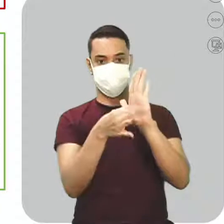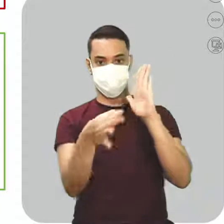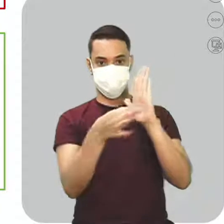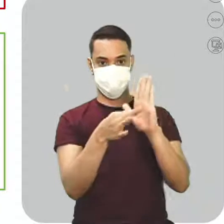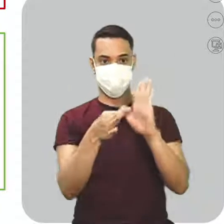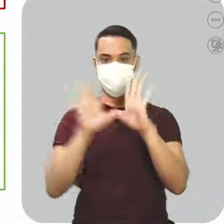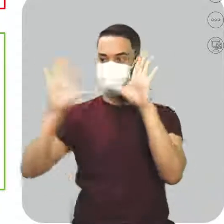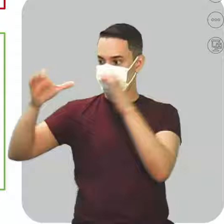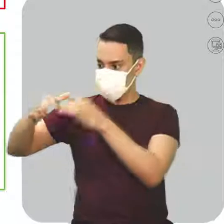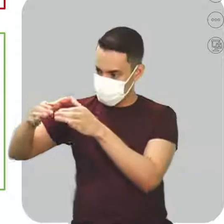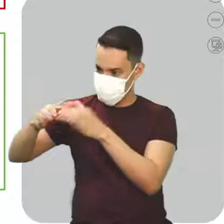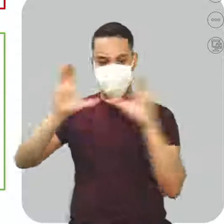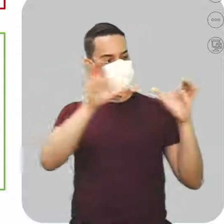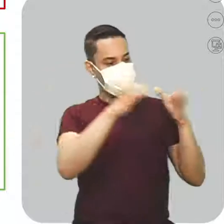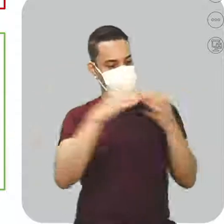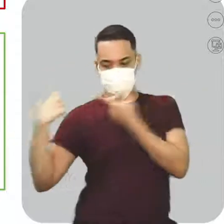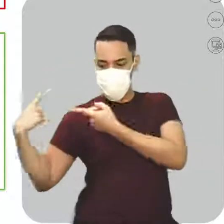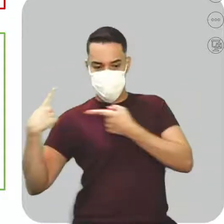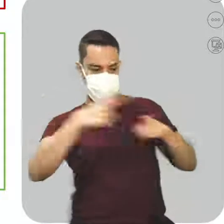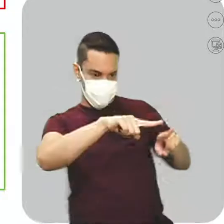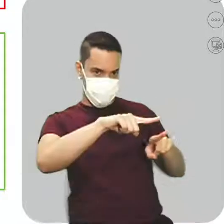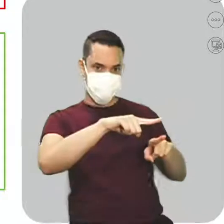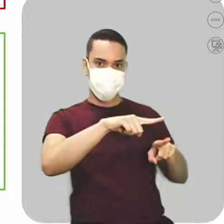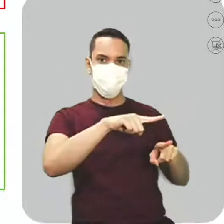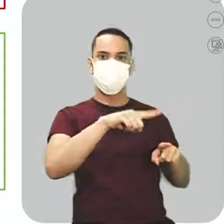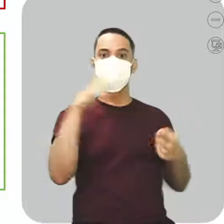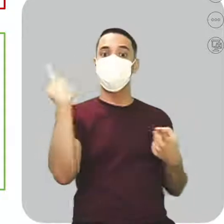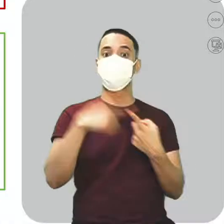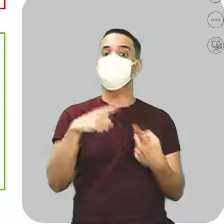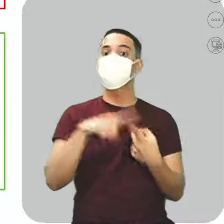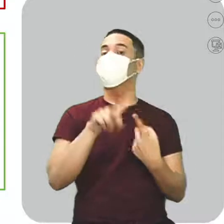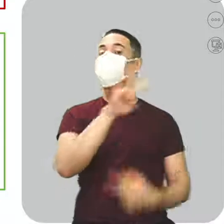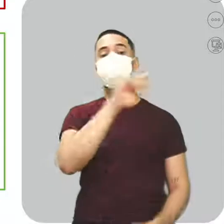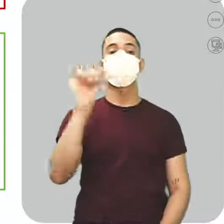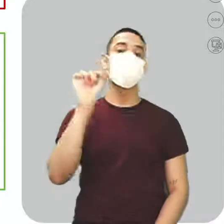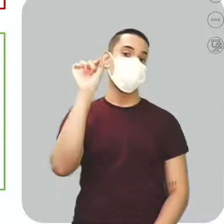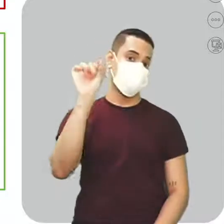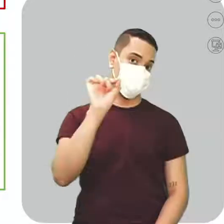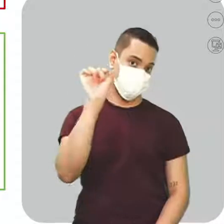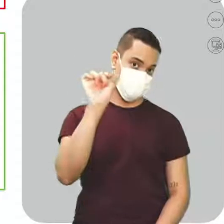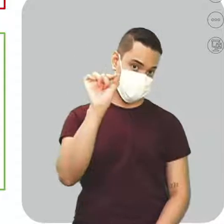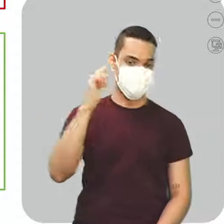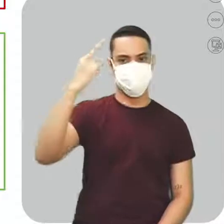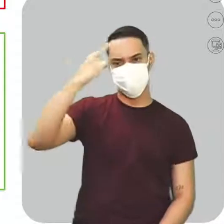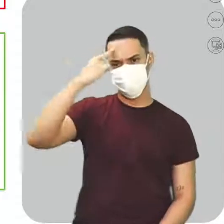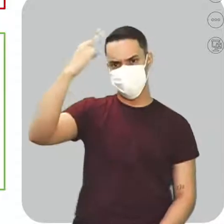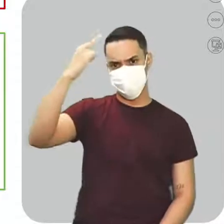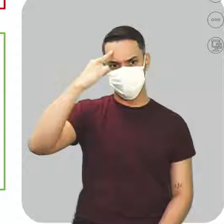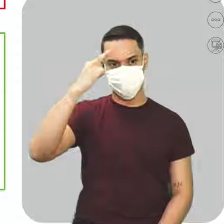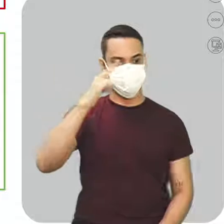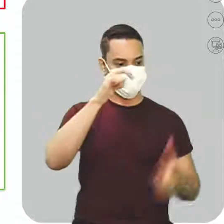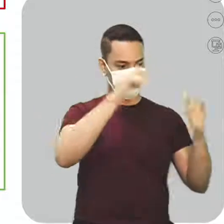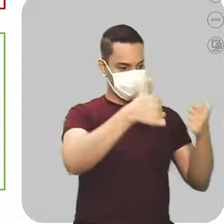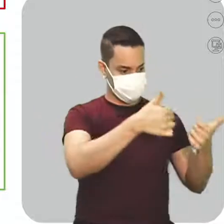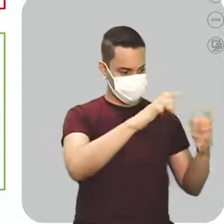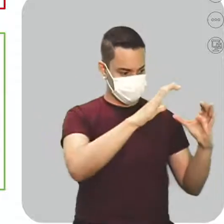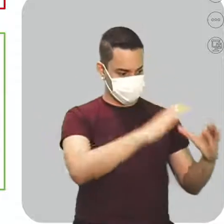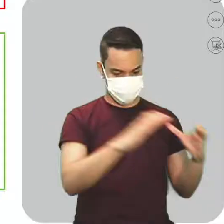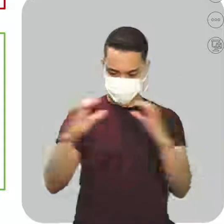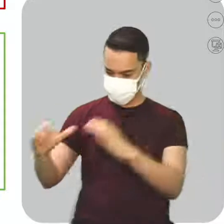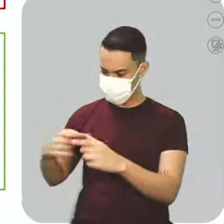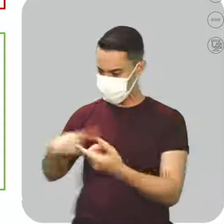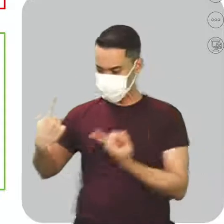e o contra-argumento, tá? Que vai na ideia oposta, que faz